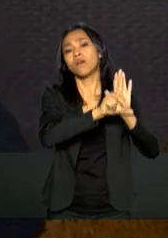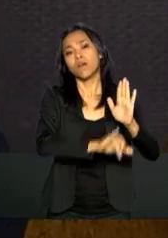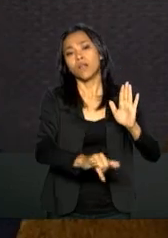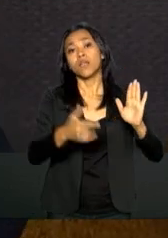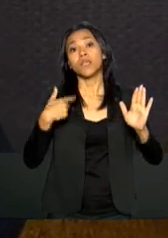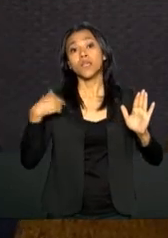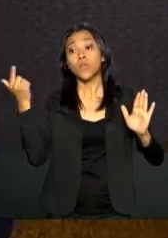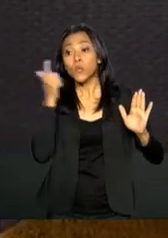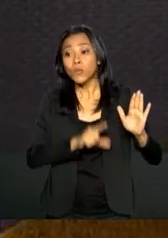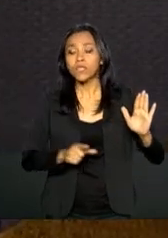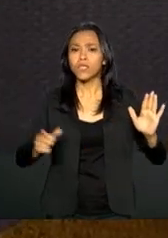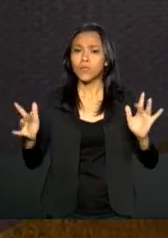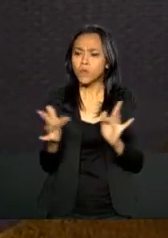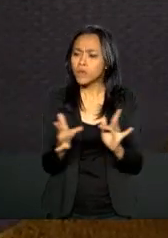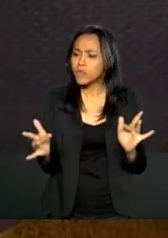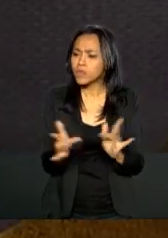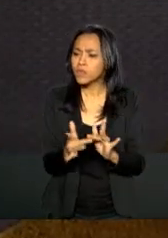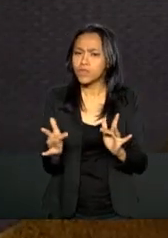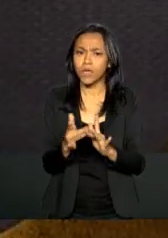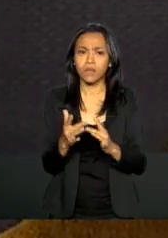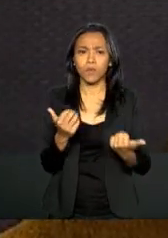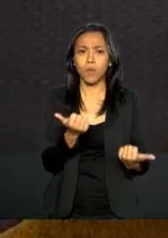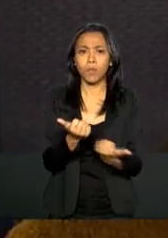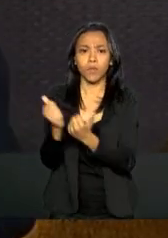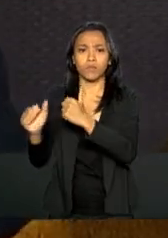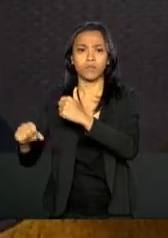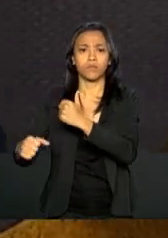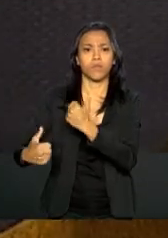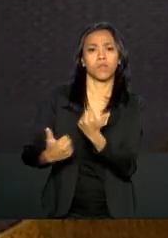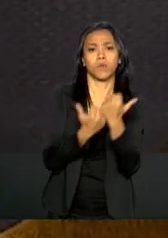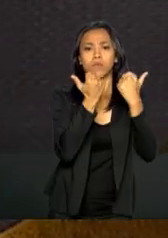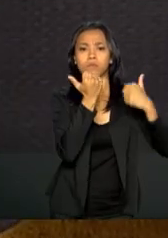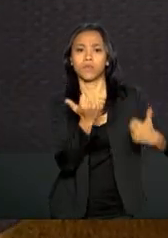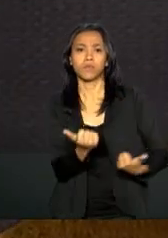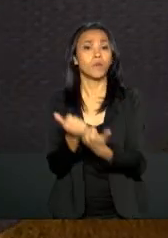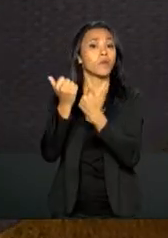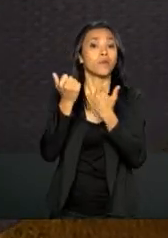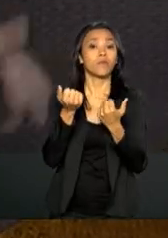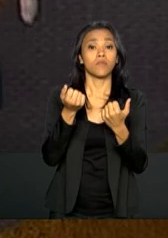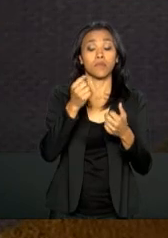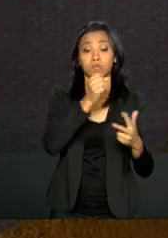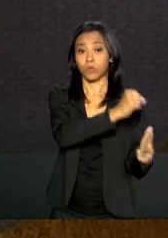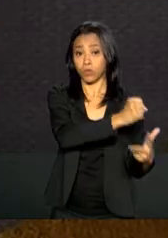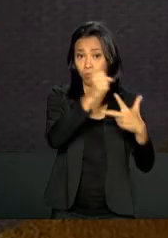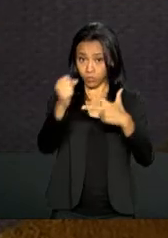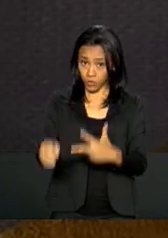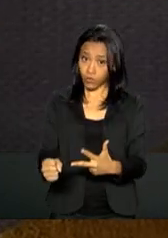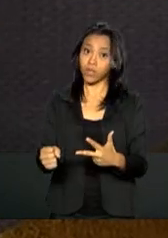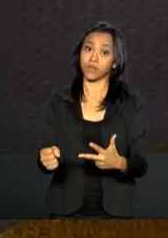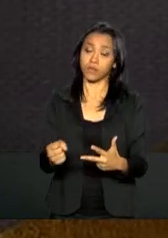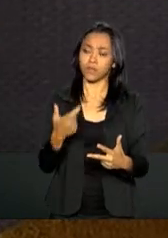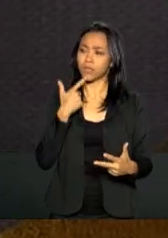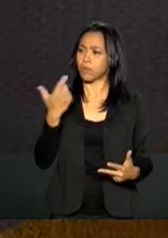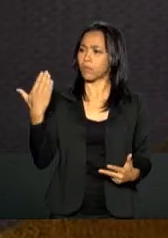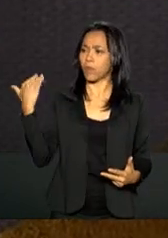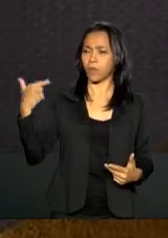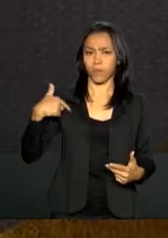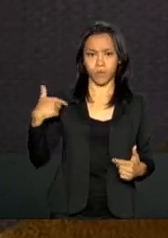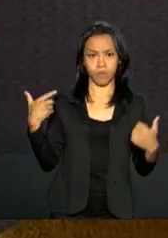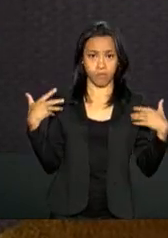trabalho conjunto a integração a cooperação entre os poderes do estado e ainda pouco participavam seu